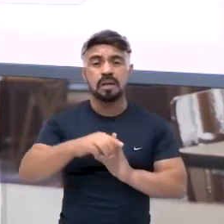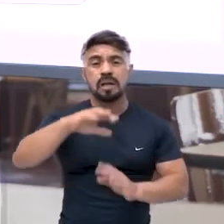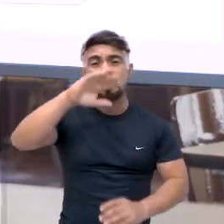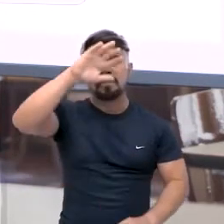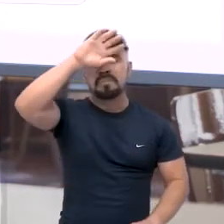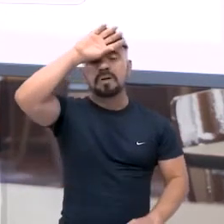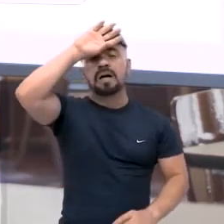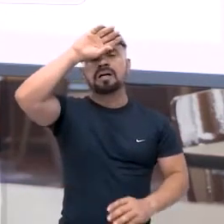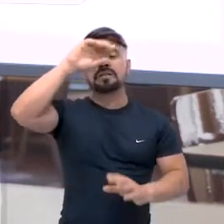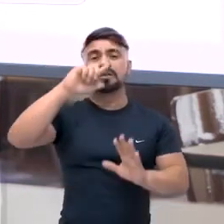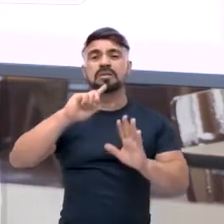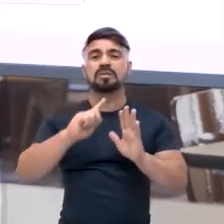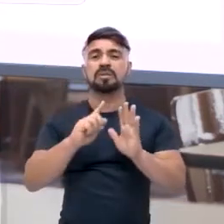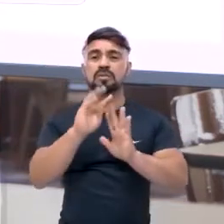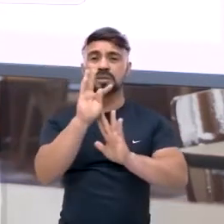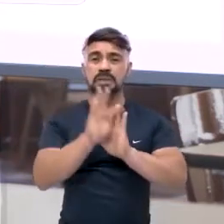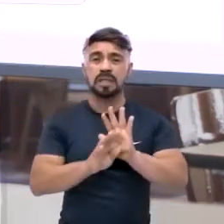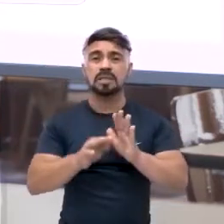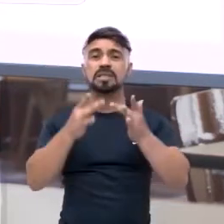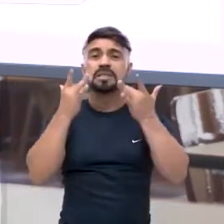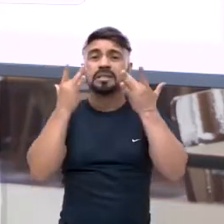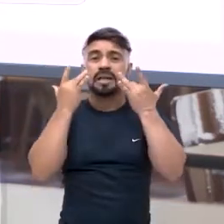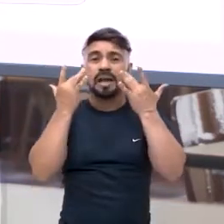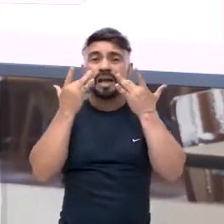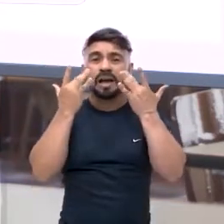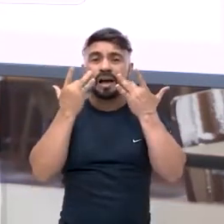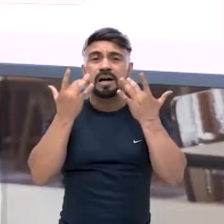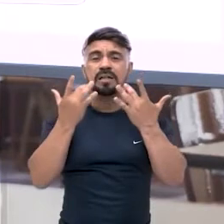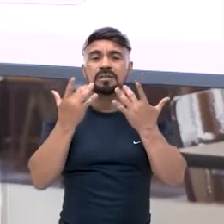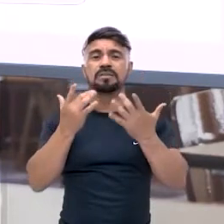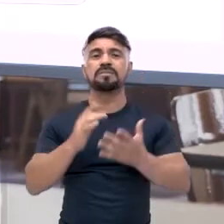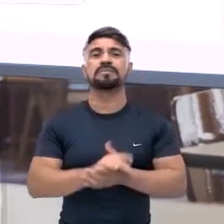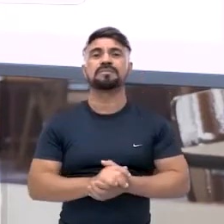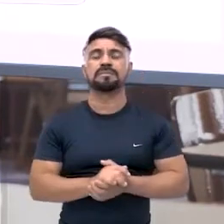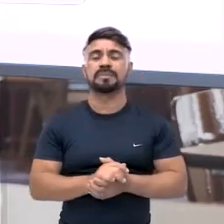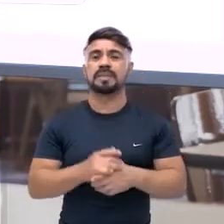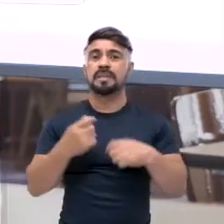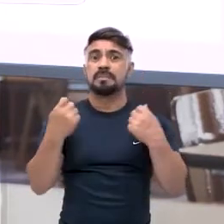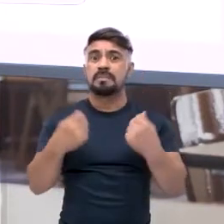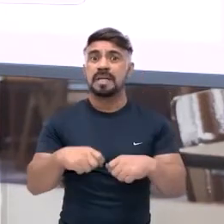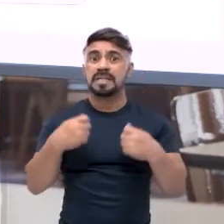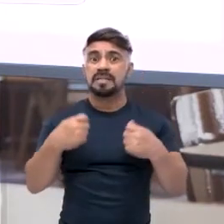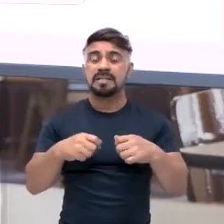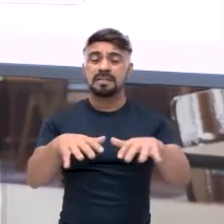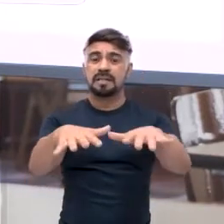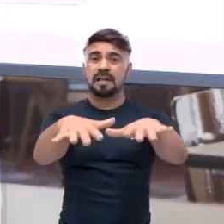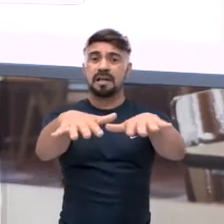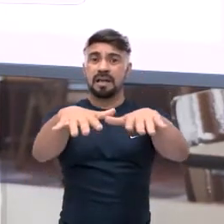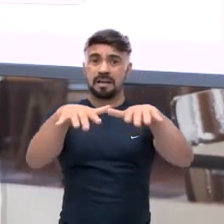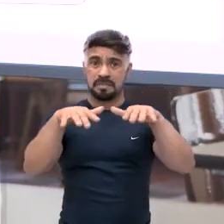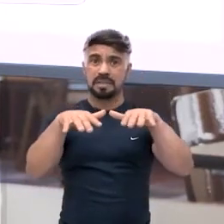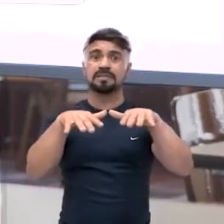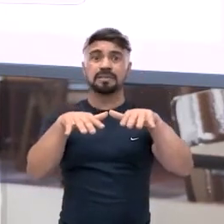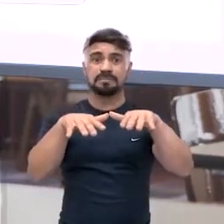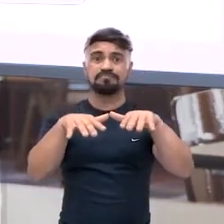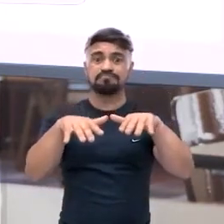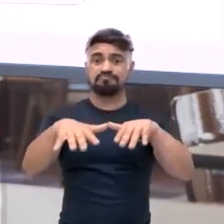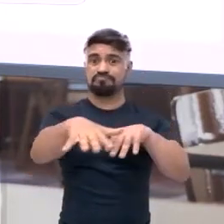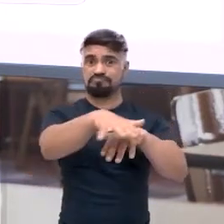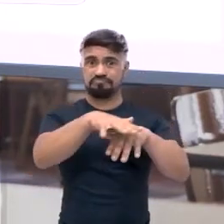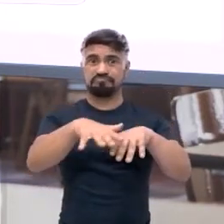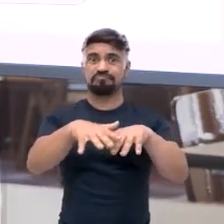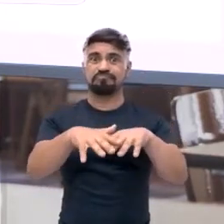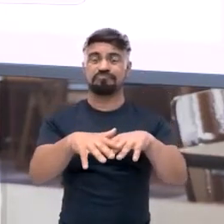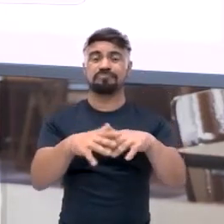gênero dramático e o texto teatral, ambos precisam da plateia. É a